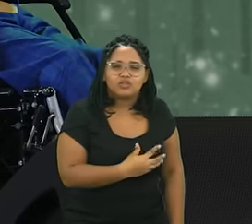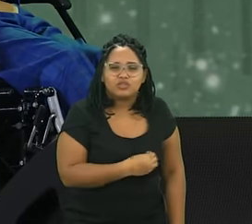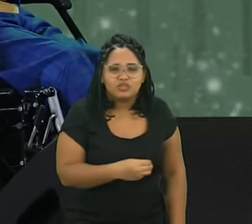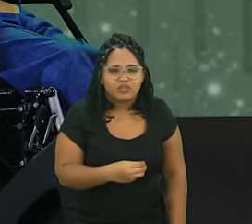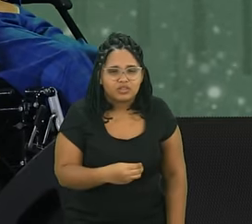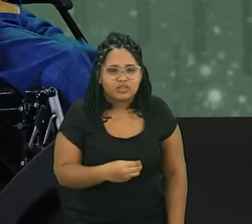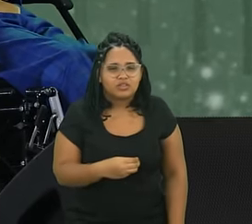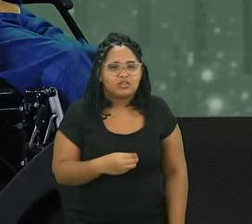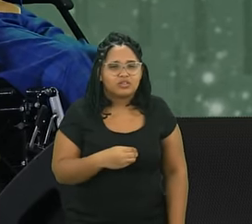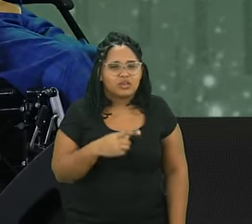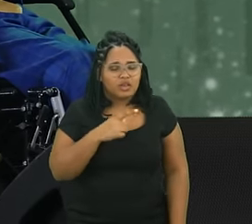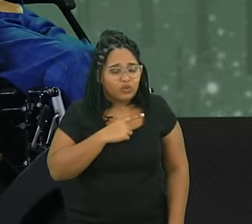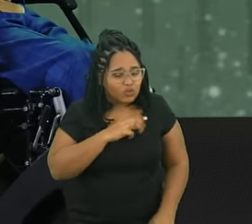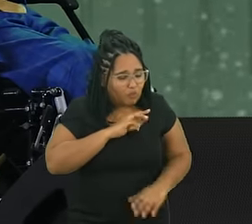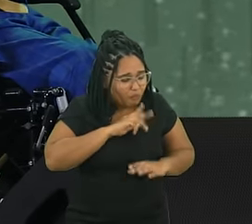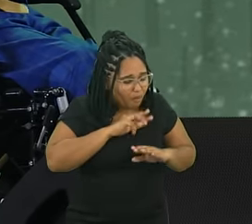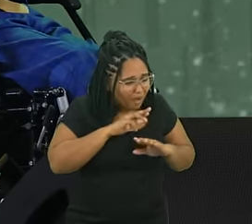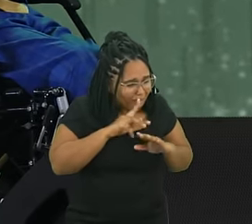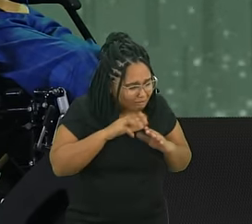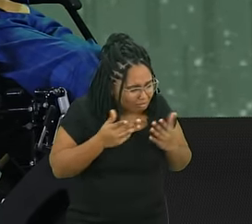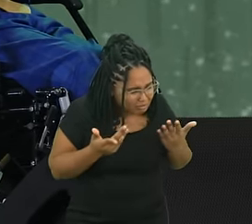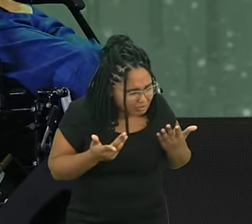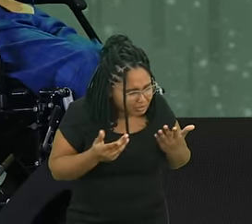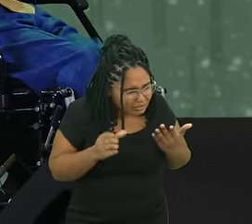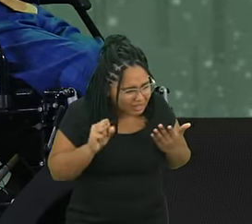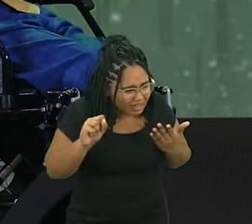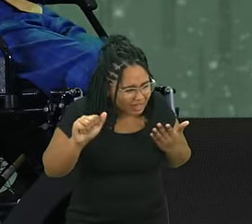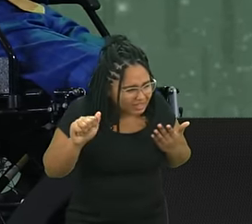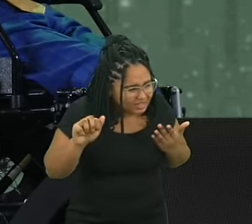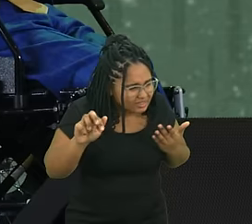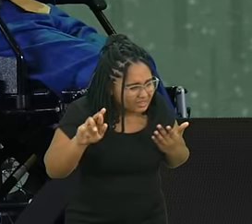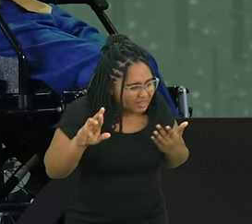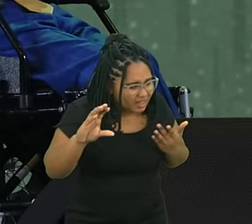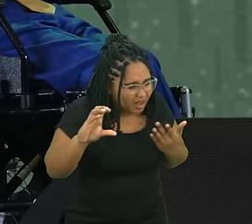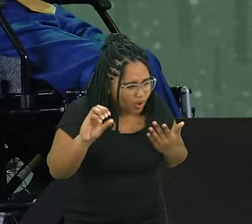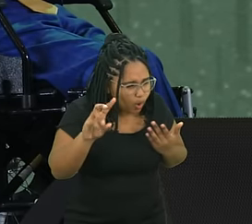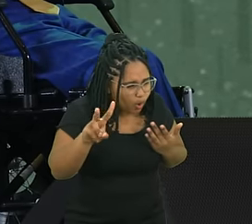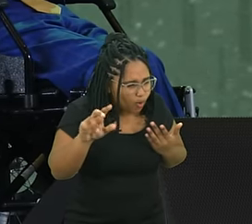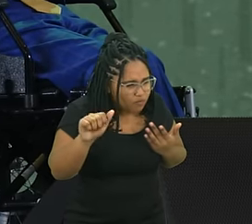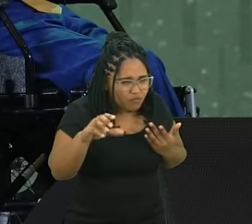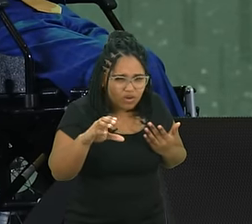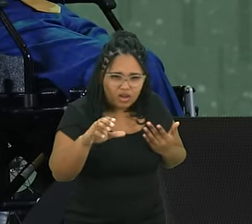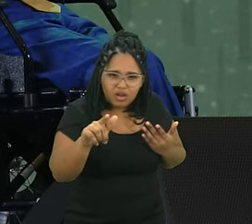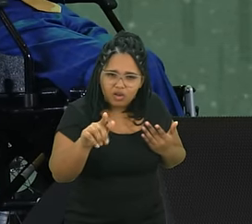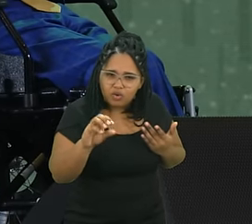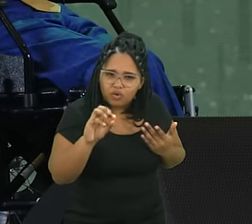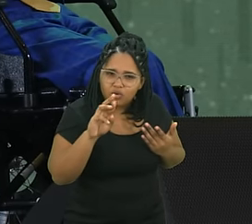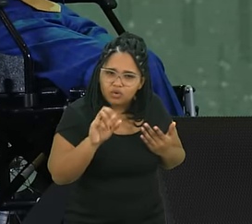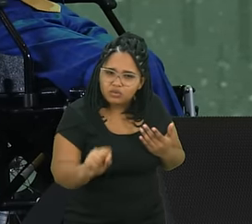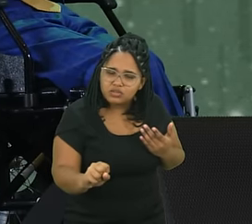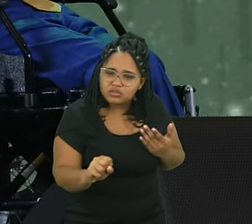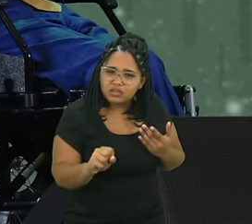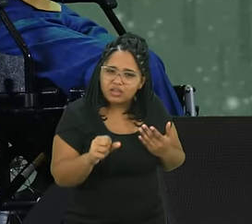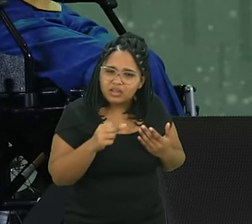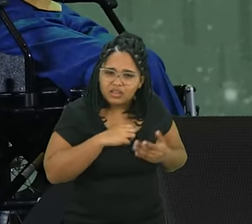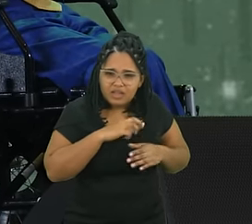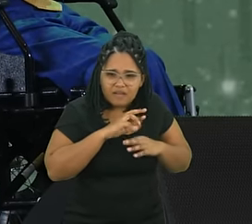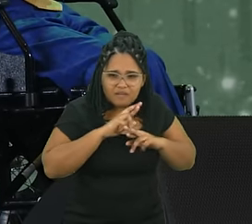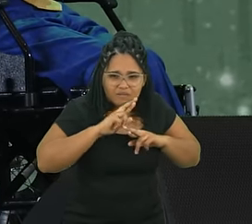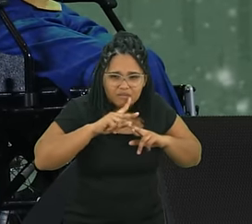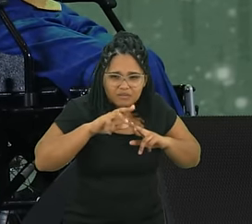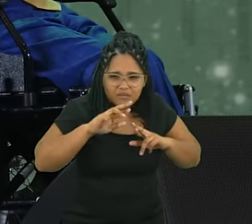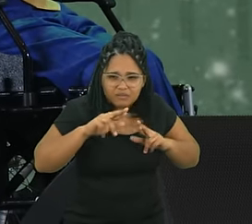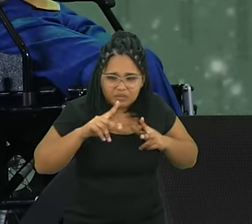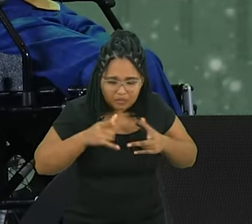Não entendi no momento, como assim sarcófagos? Depois eu fui saber que sarcófagos são urnas mortuárias do Egito,